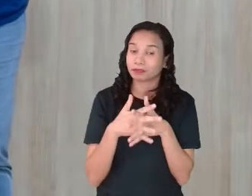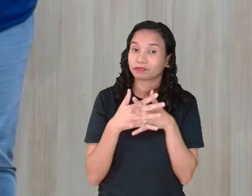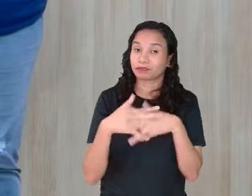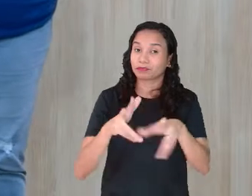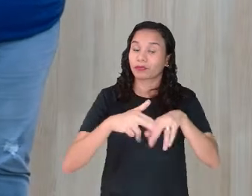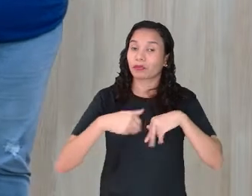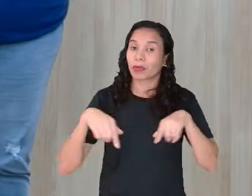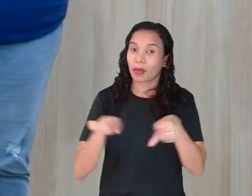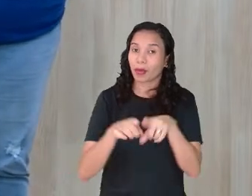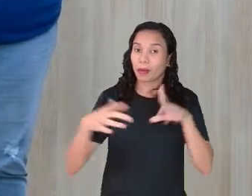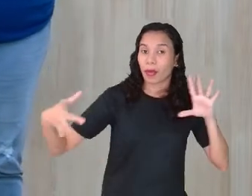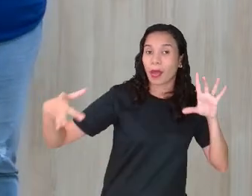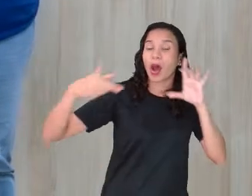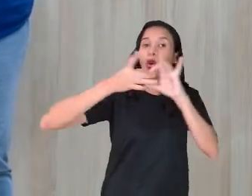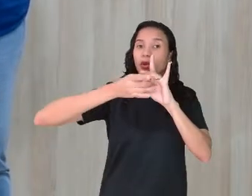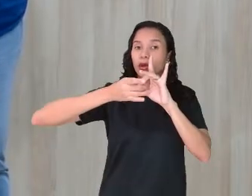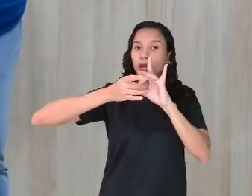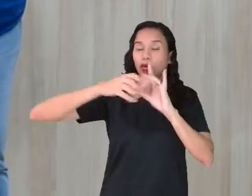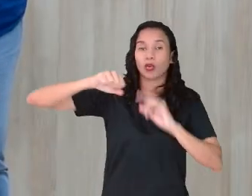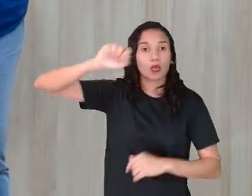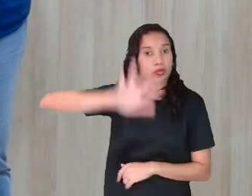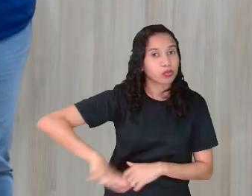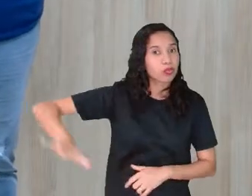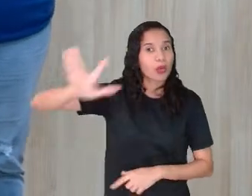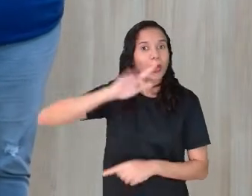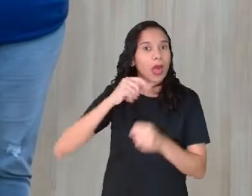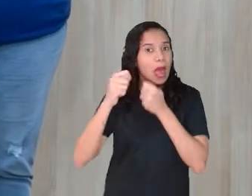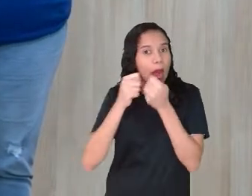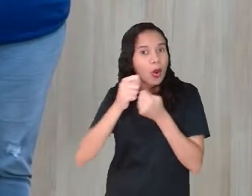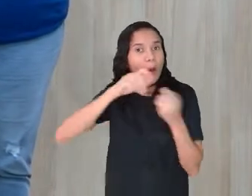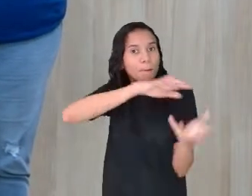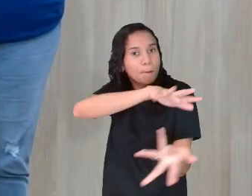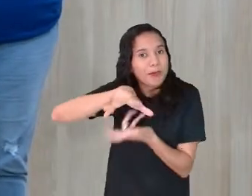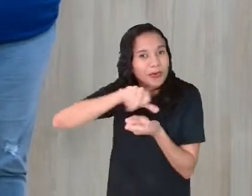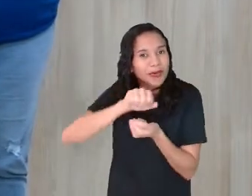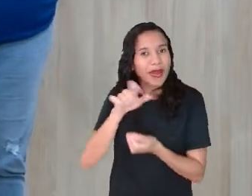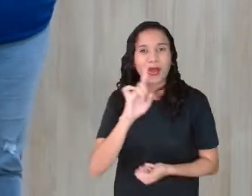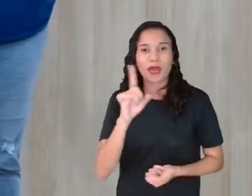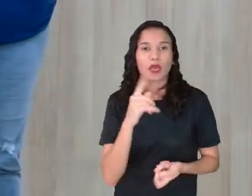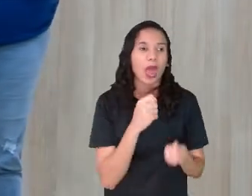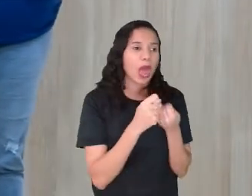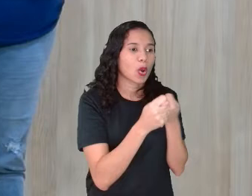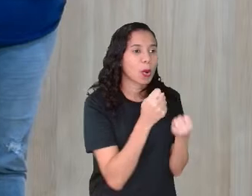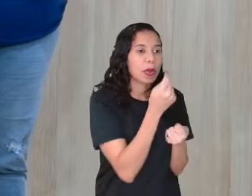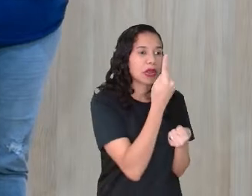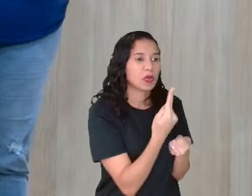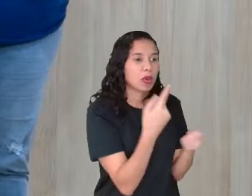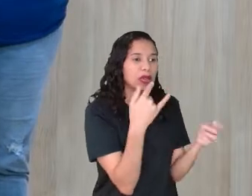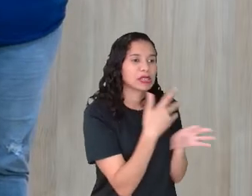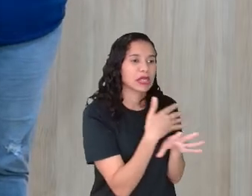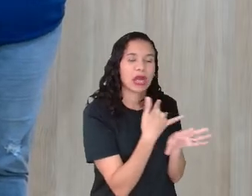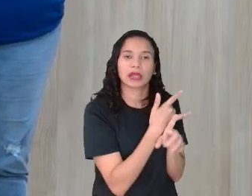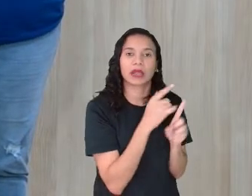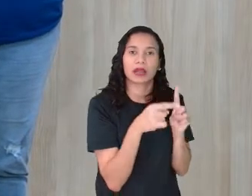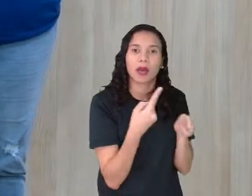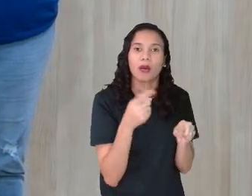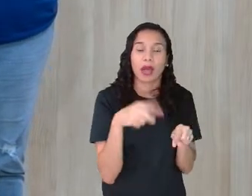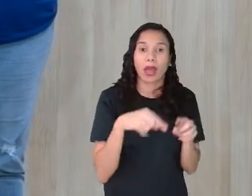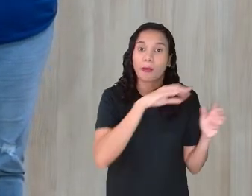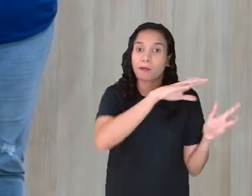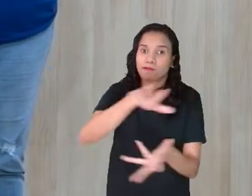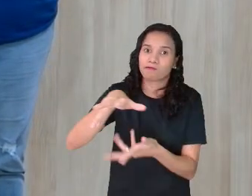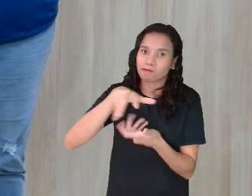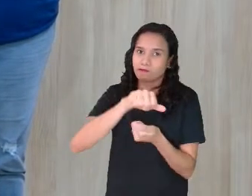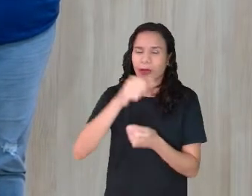está diretamente relacionado com toda a economia mundial. Não é a economia de uma cidadezinha. A gente sabe que é